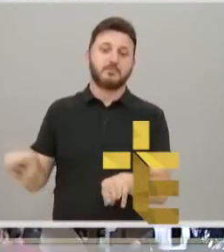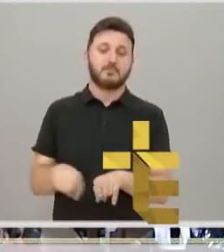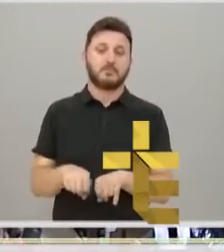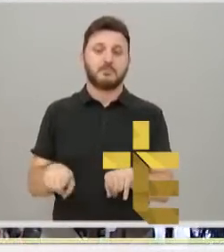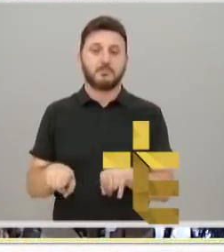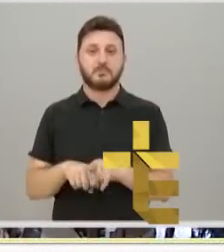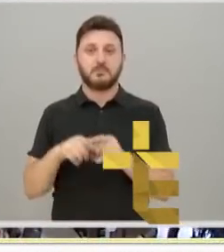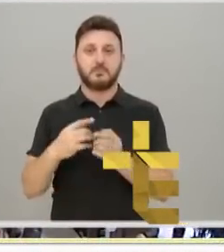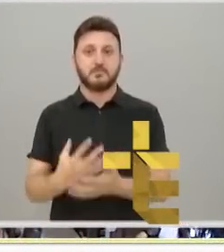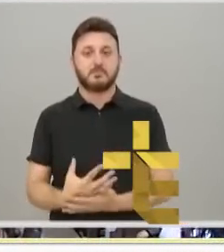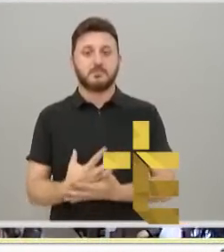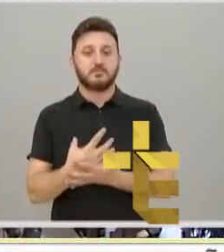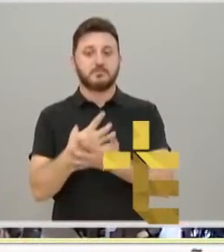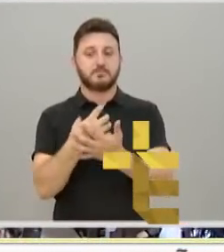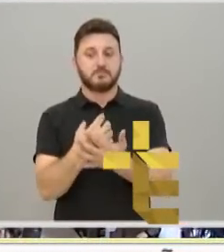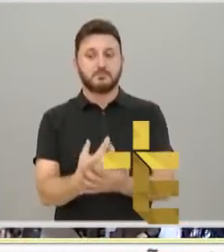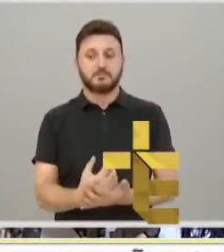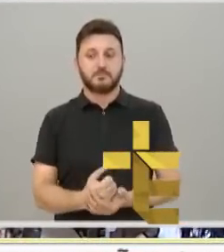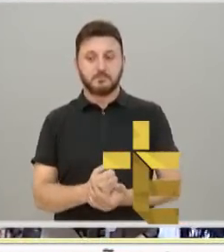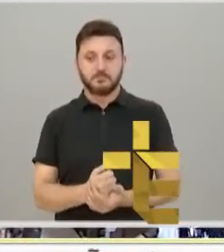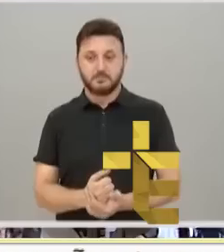Salvador.